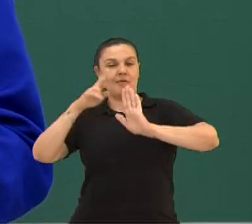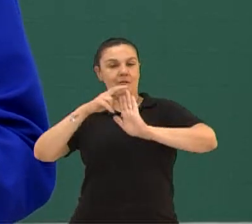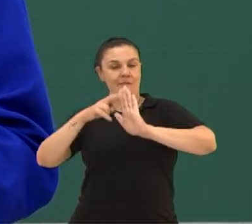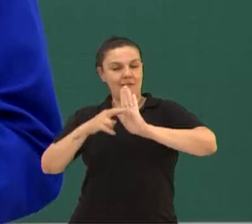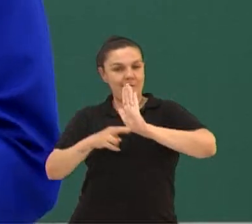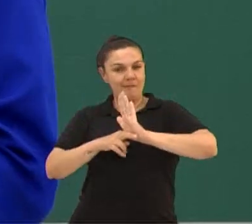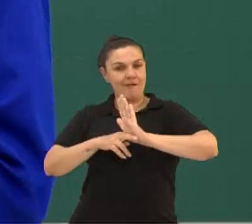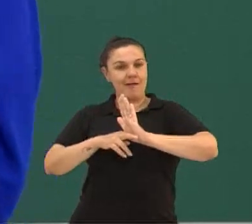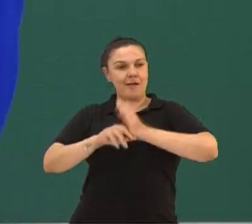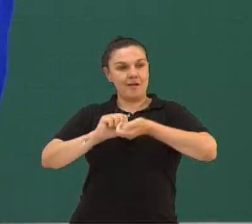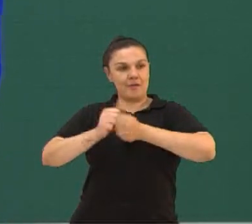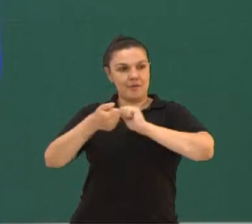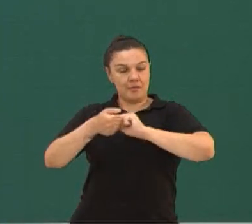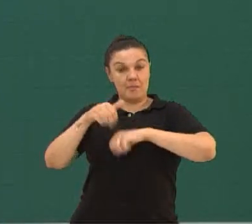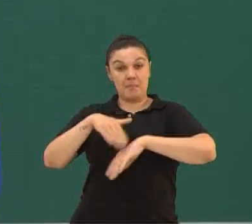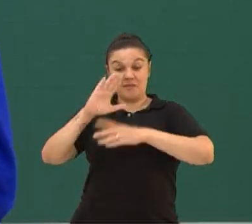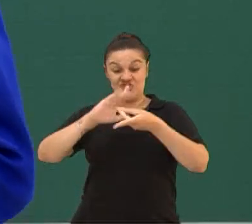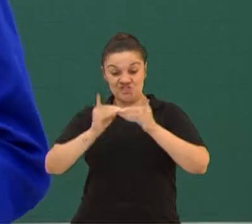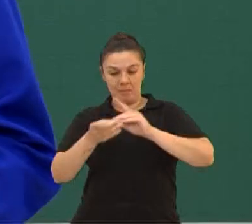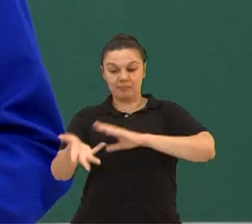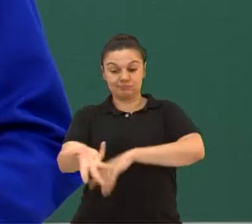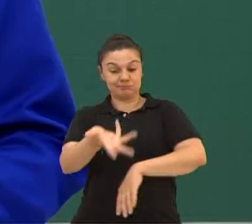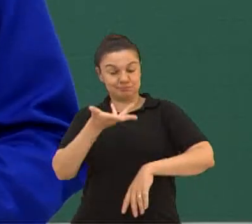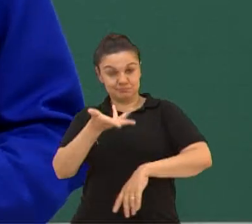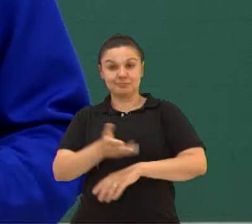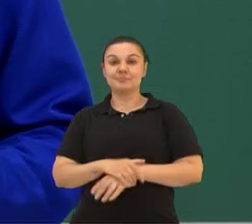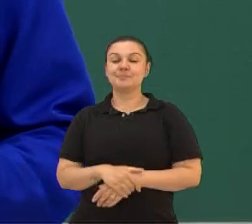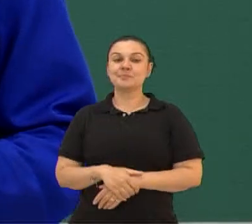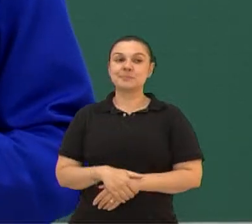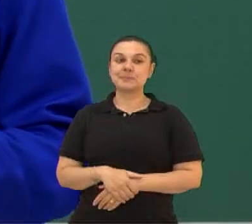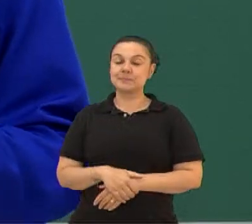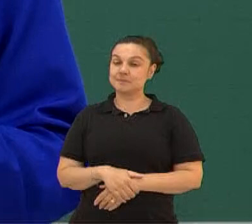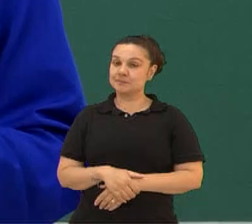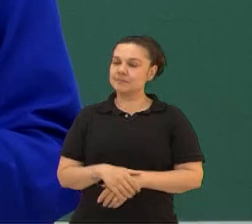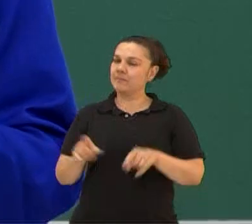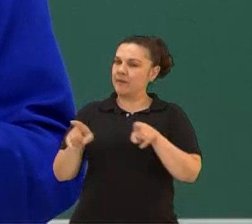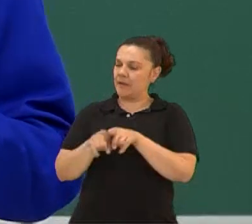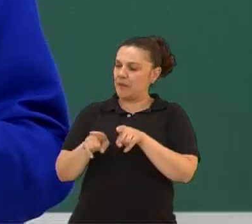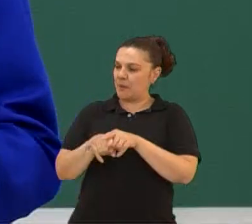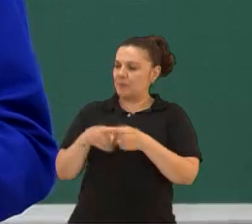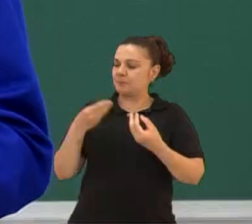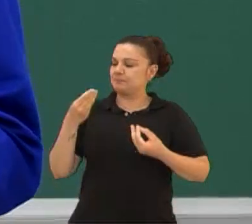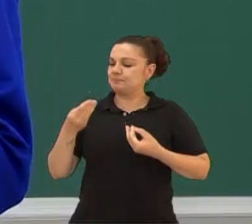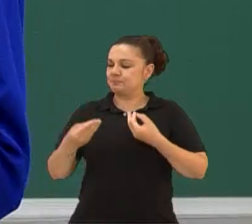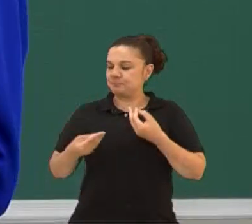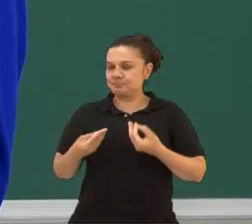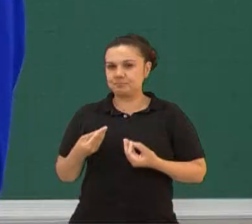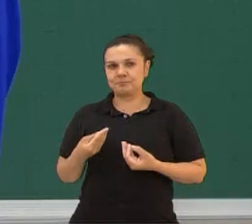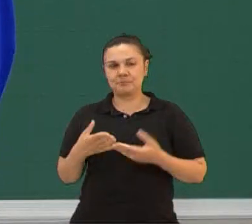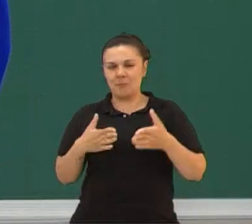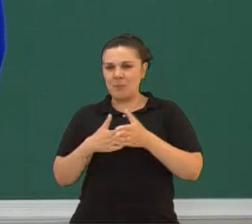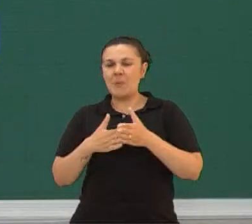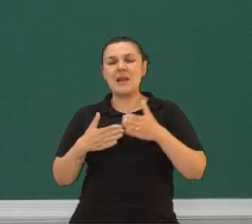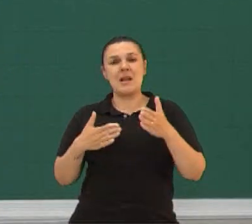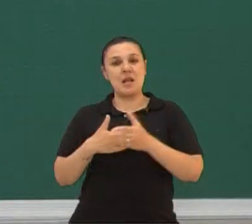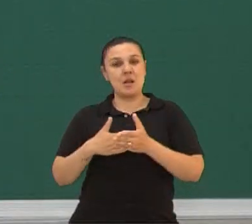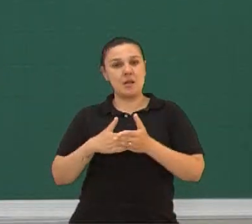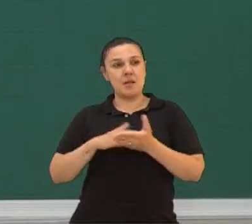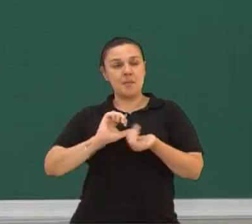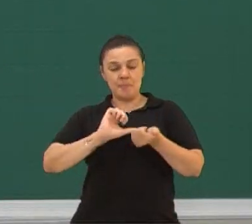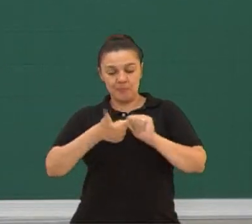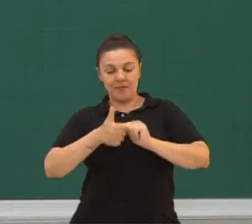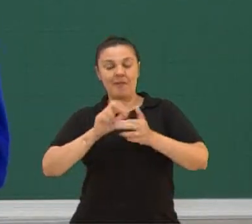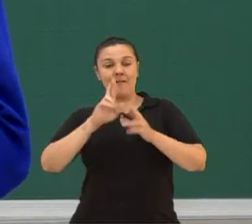desse esporte para tornar um esporte mais dinâmico e também quando a gente tem um limite, né? Tudo tem um limite de alteração